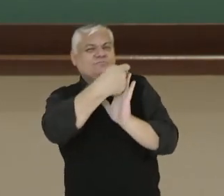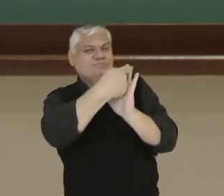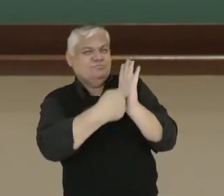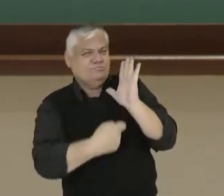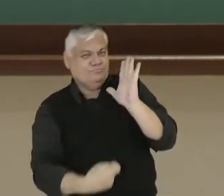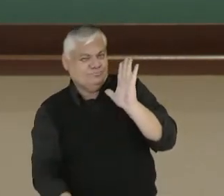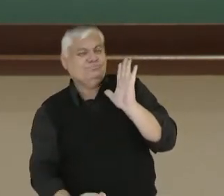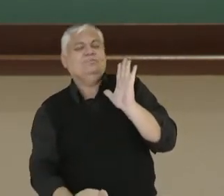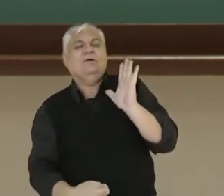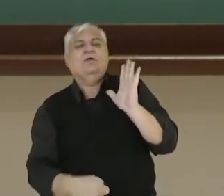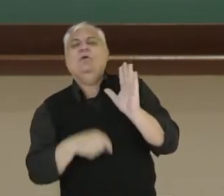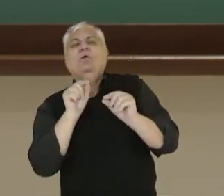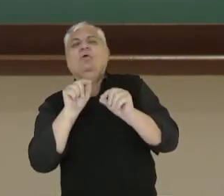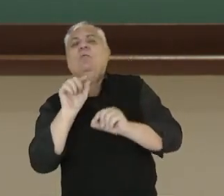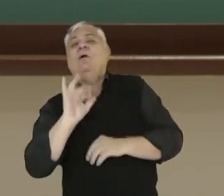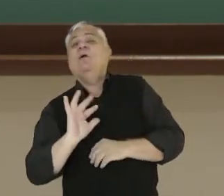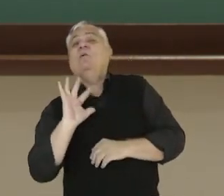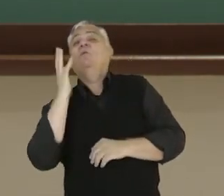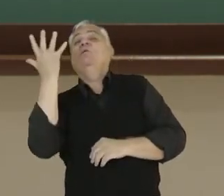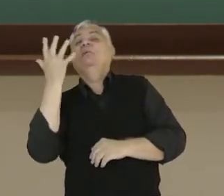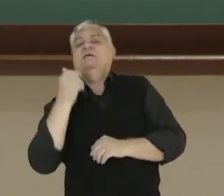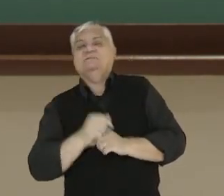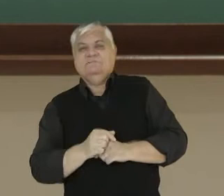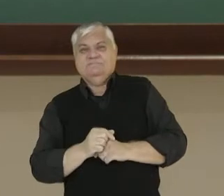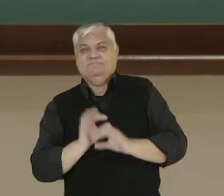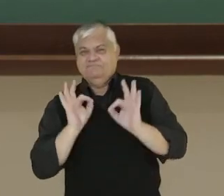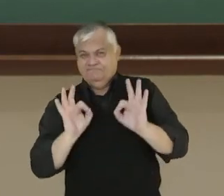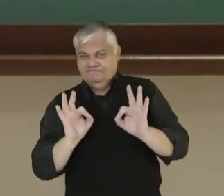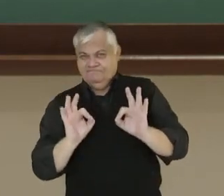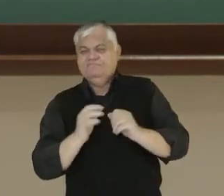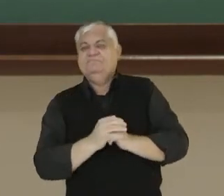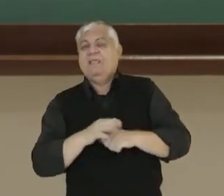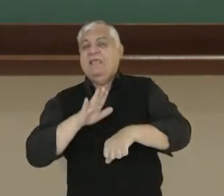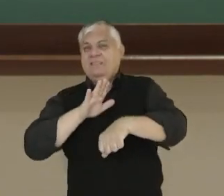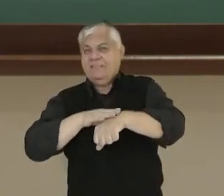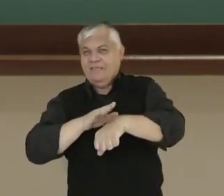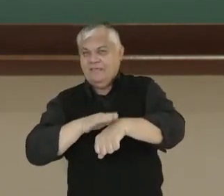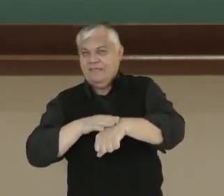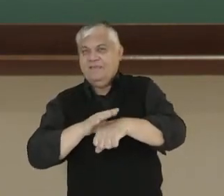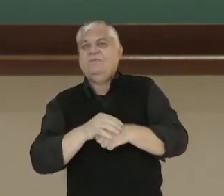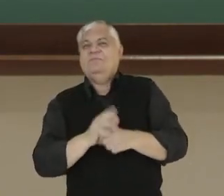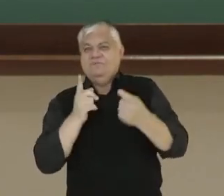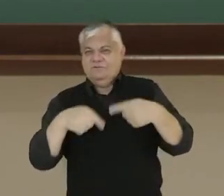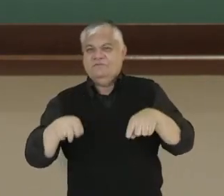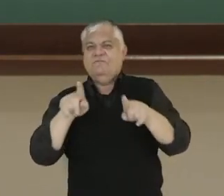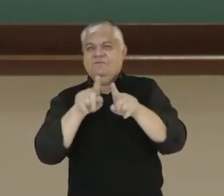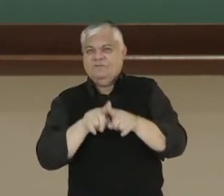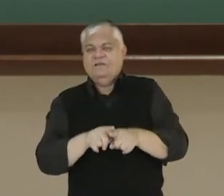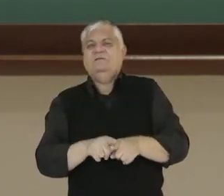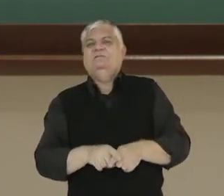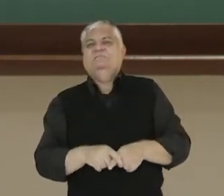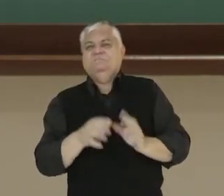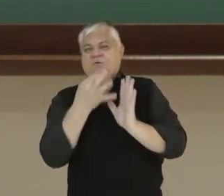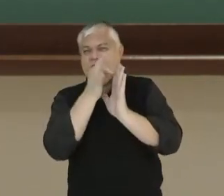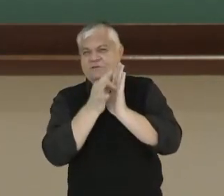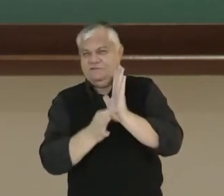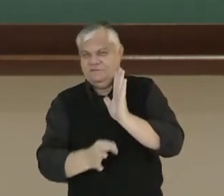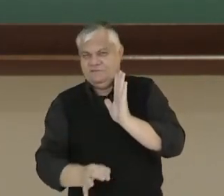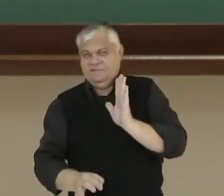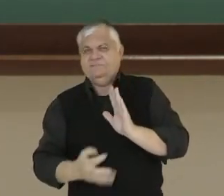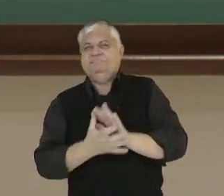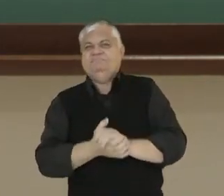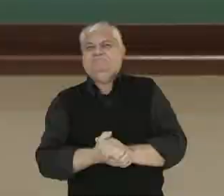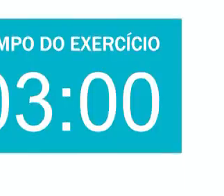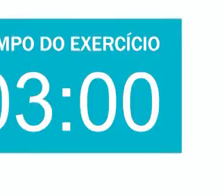e qual é o fenômeno que forma a imagem numa lente, né? Você terá um tempo e na sequência nós vamos retornar com a correção dessa